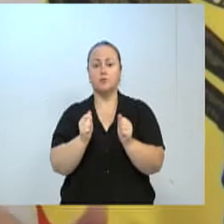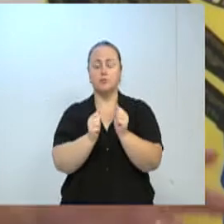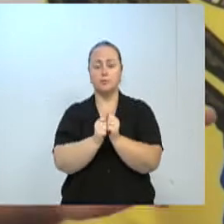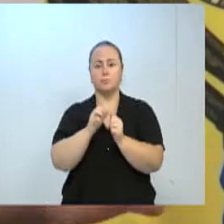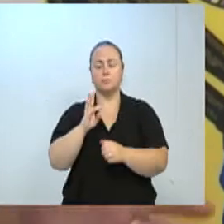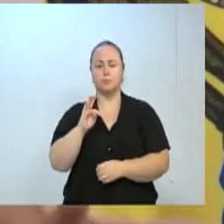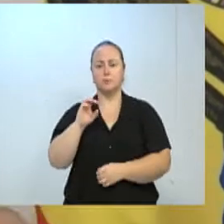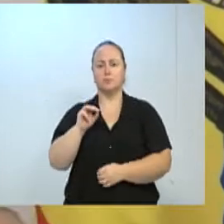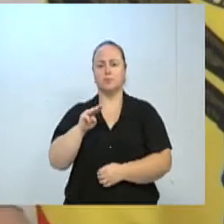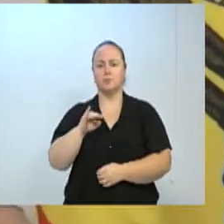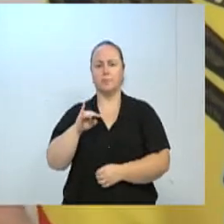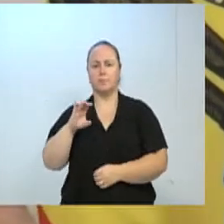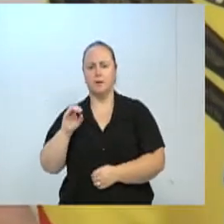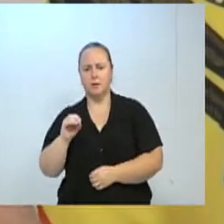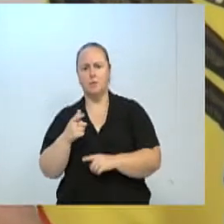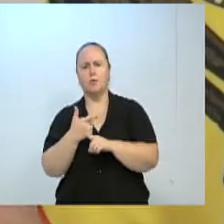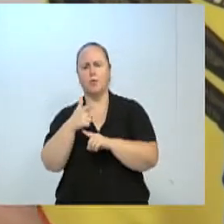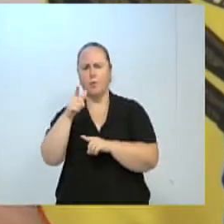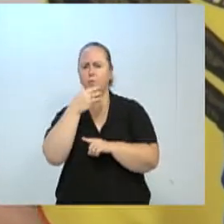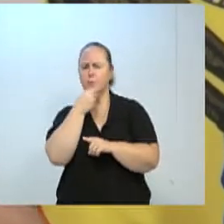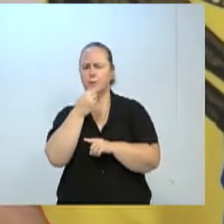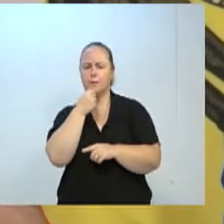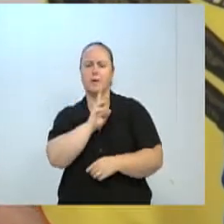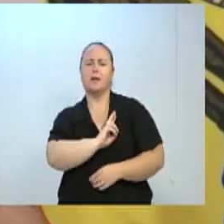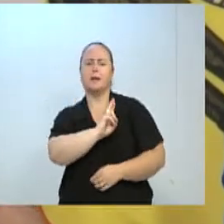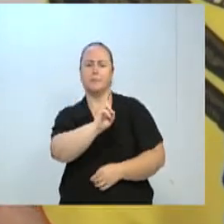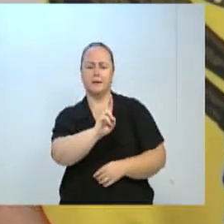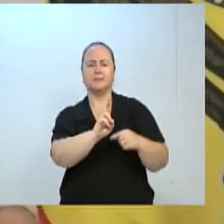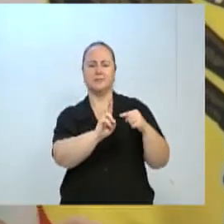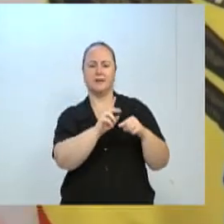o Uriscum, que representa nós